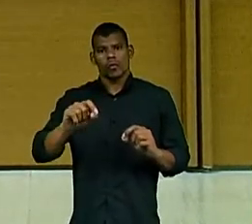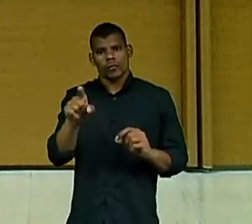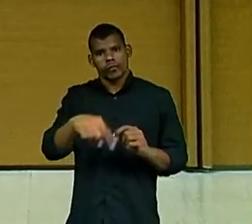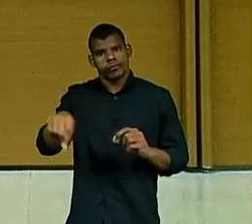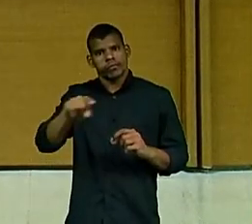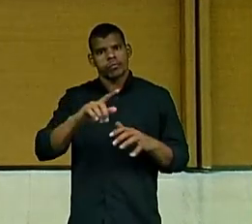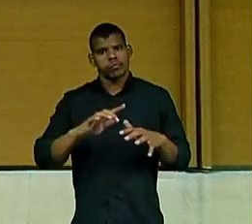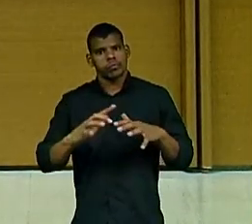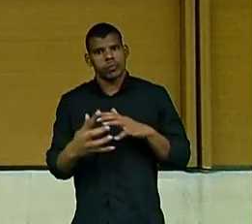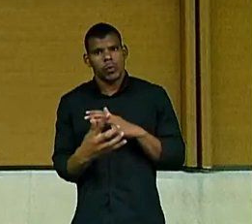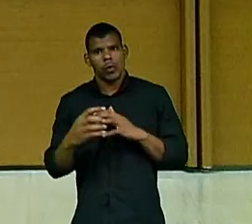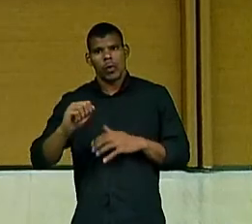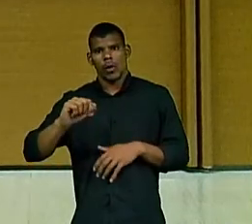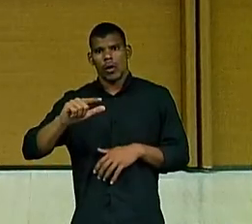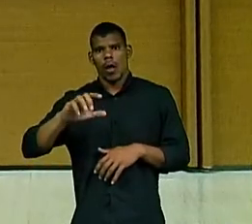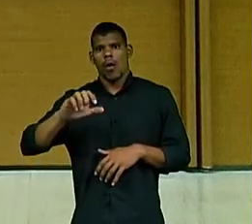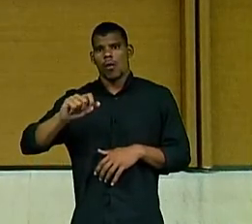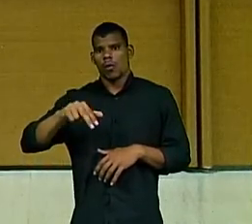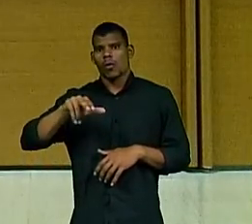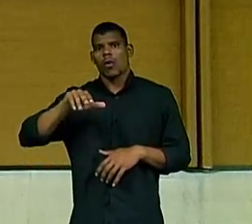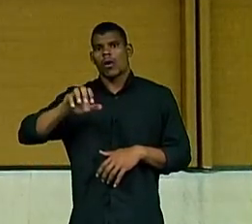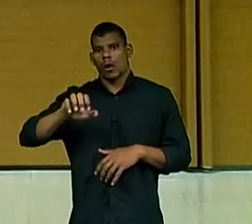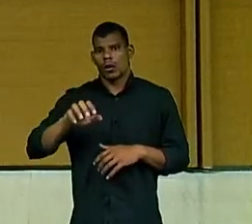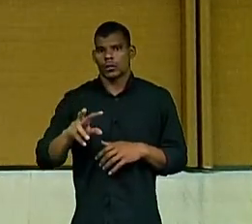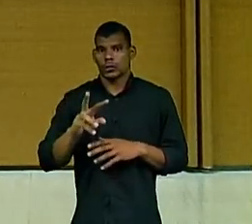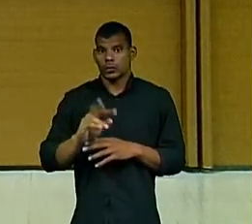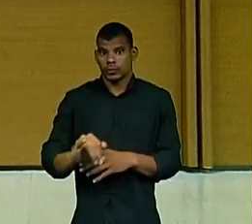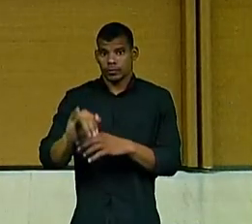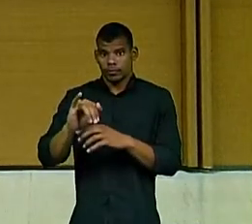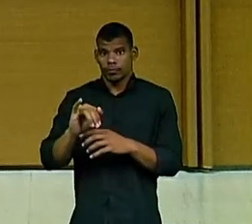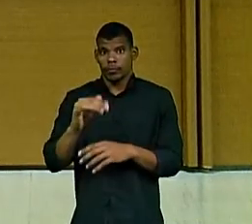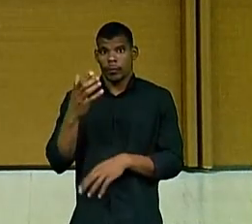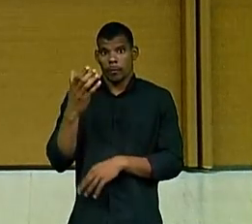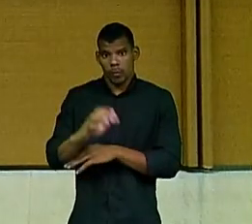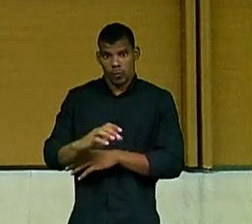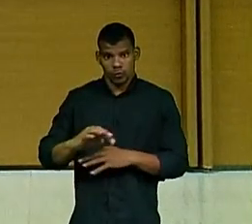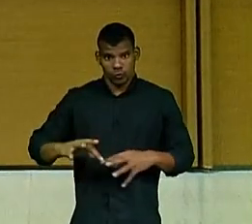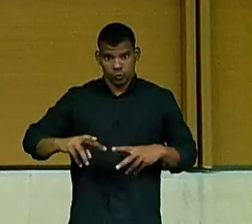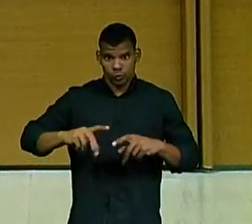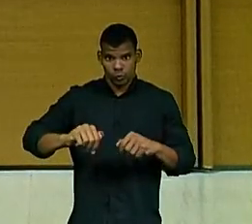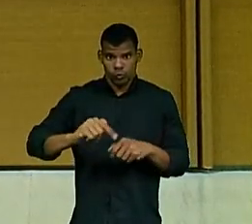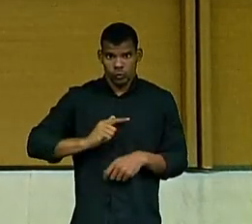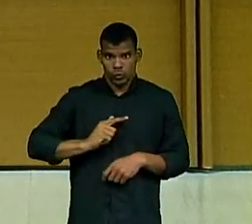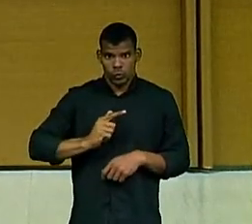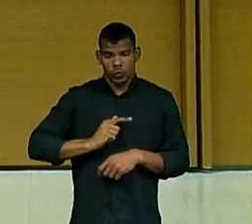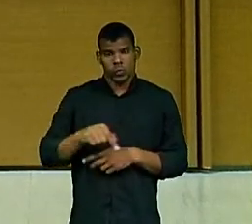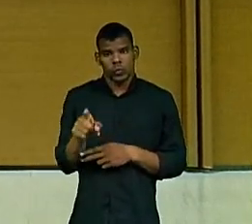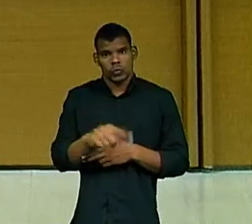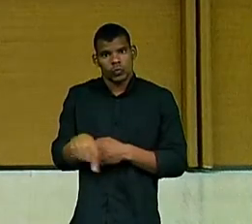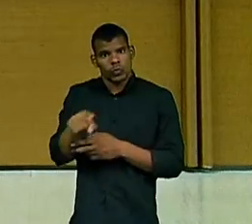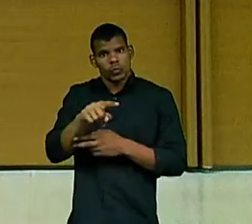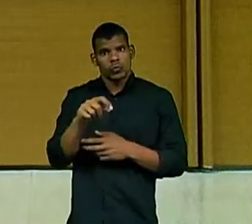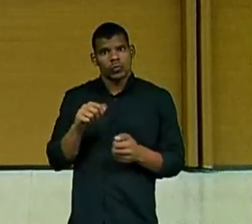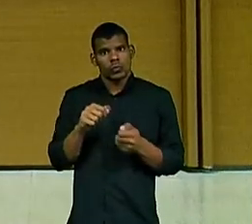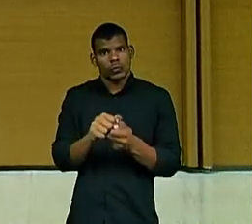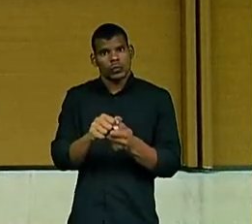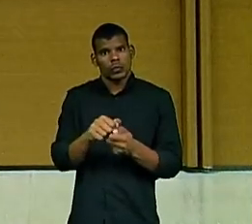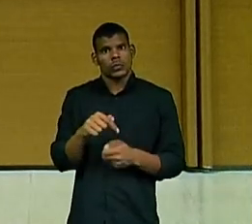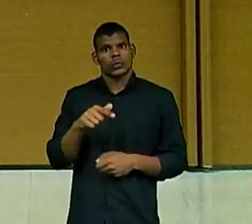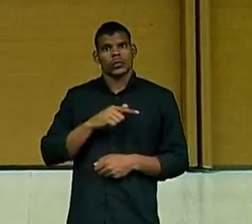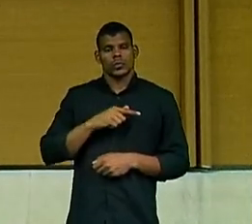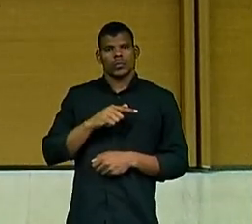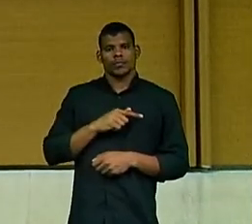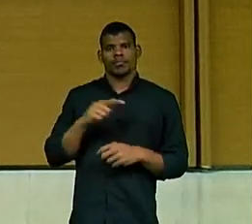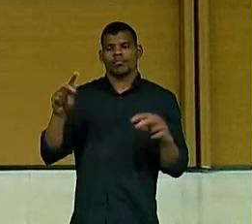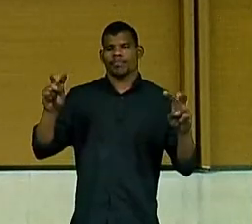que nós vamos ter tudo é postado lá então você acompanha e lá vai estar né sabe a respeito